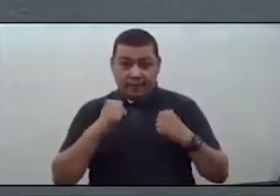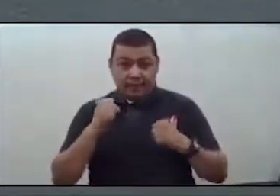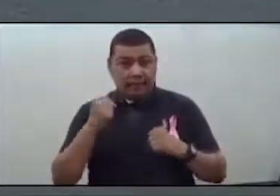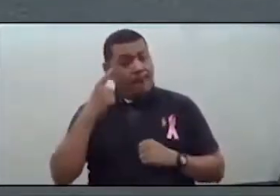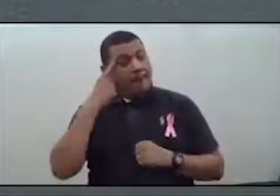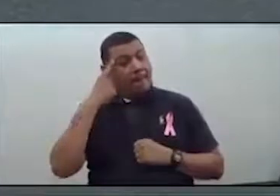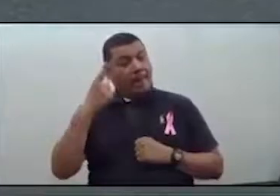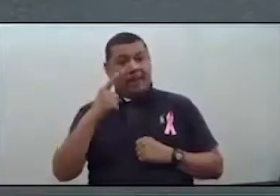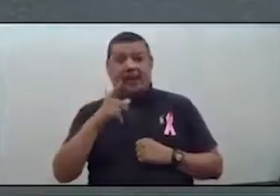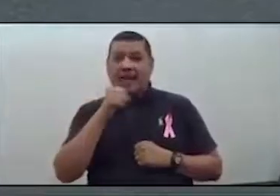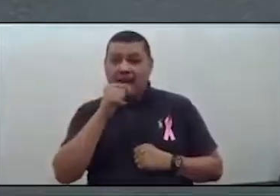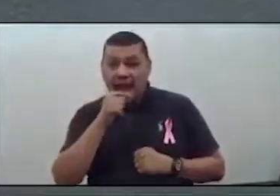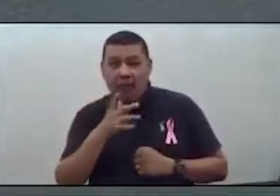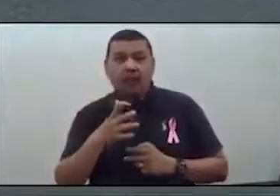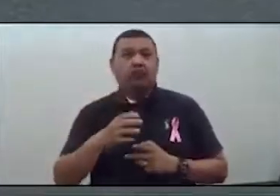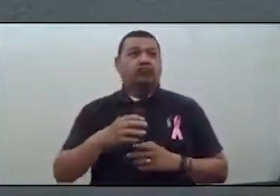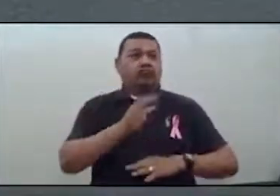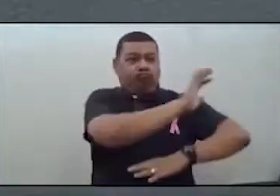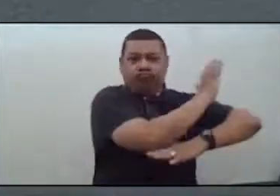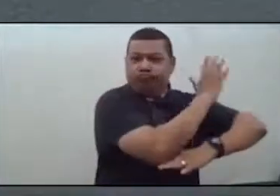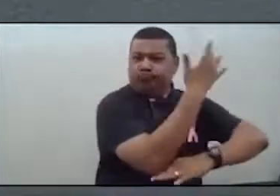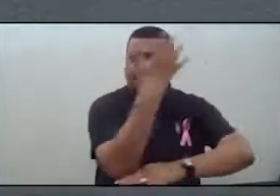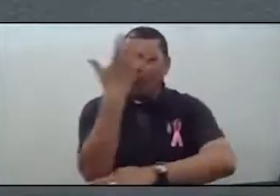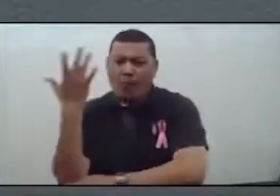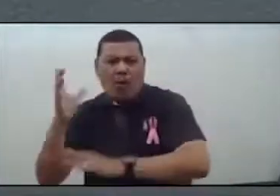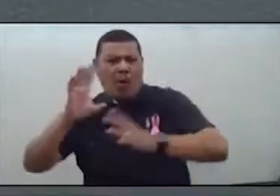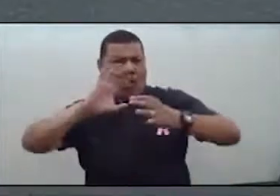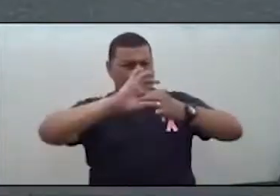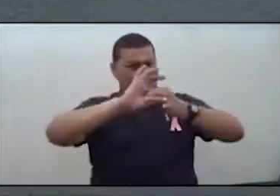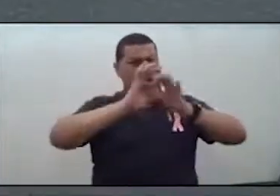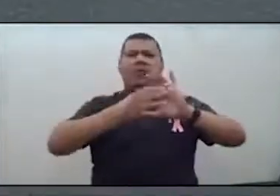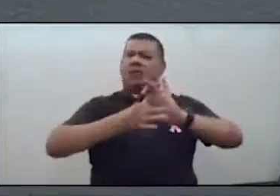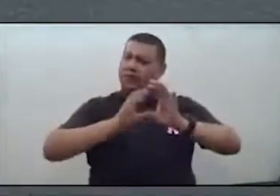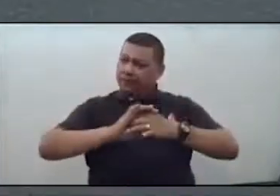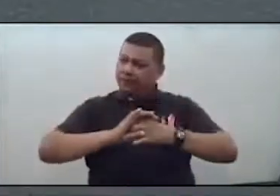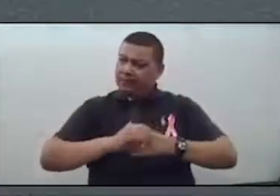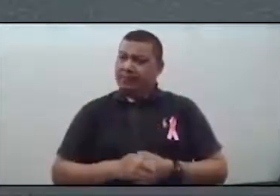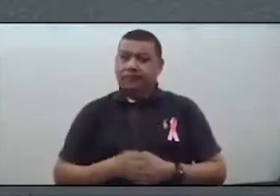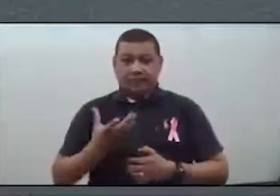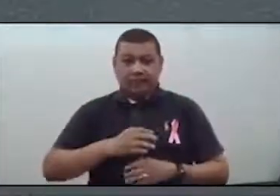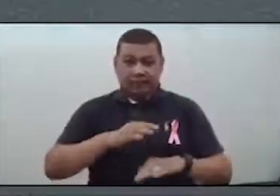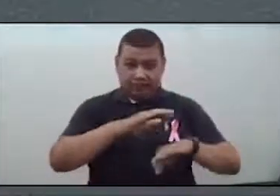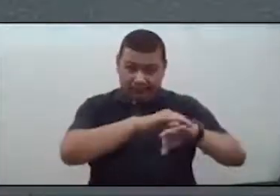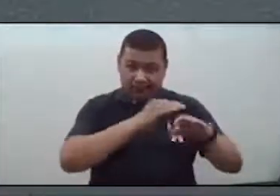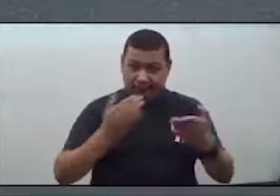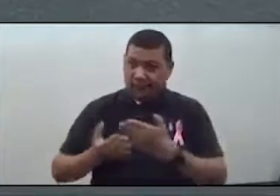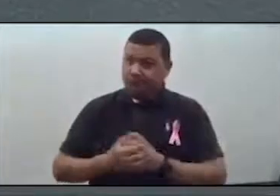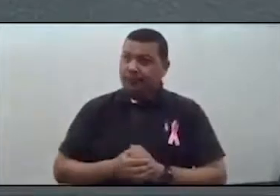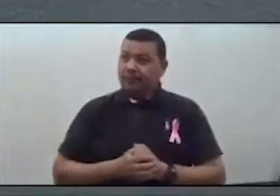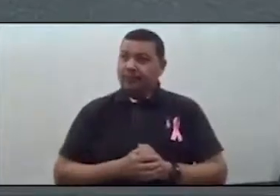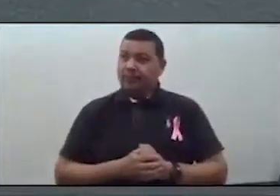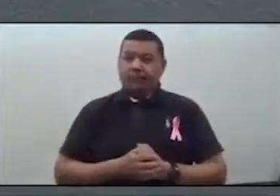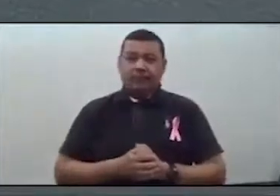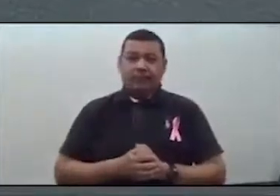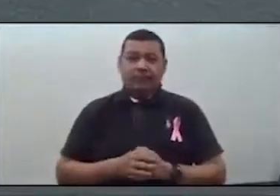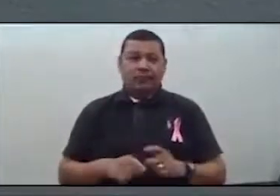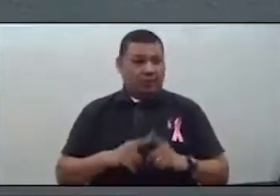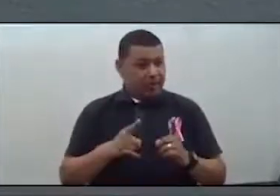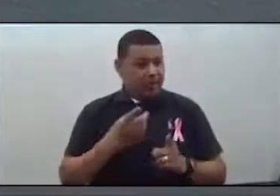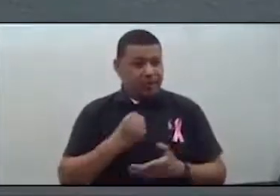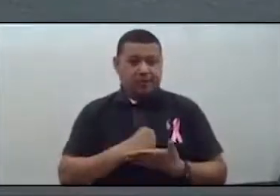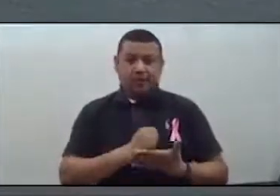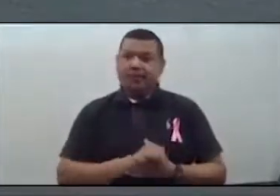pensar em água, em todo esse contexto. Só fazer um convite, presidente, eu acho que o senhor também vai fazer, mas assim,